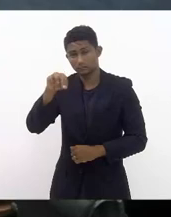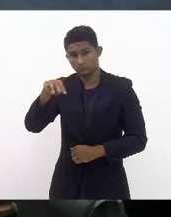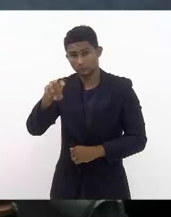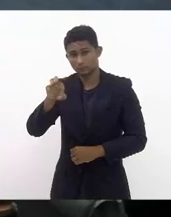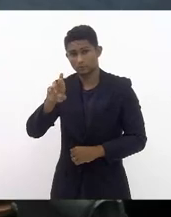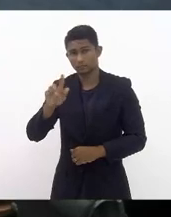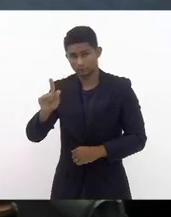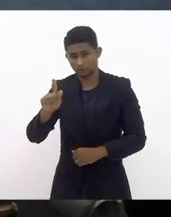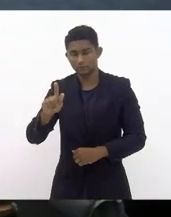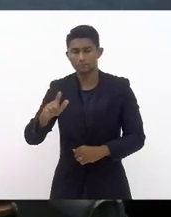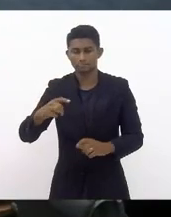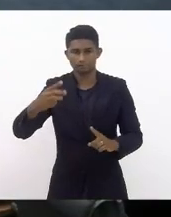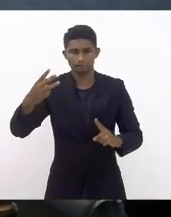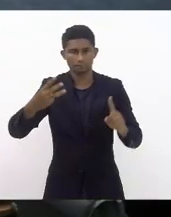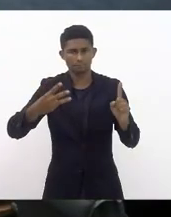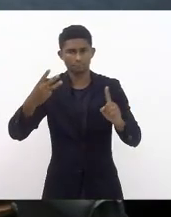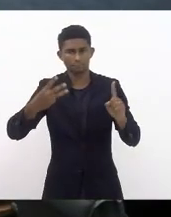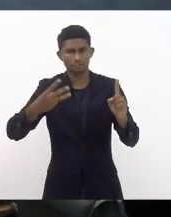3-1.